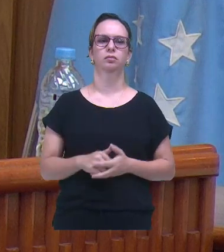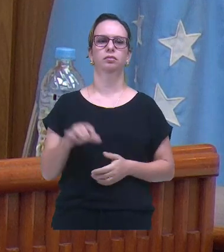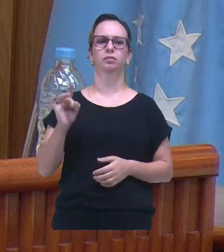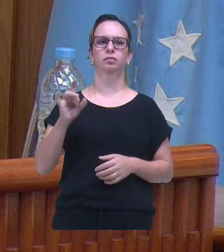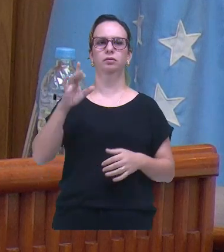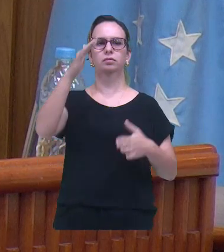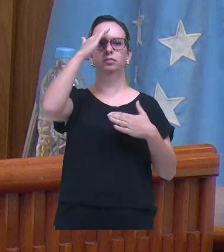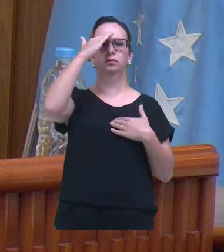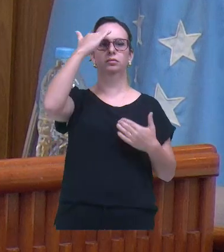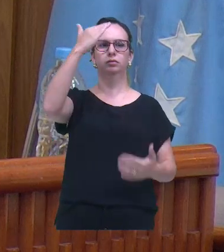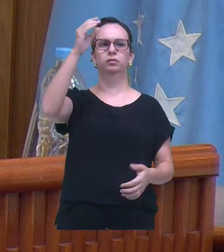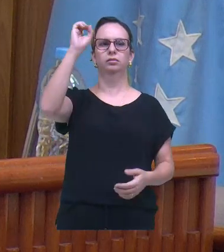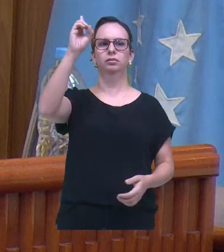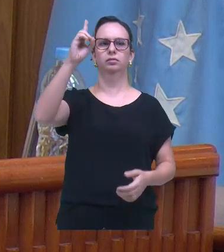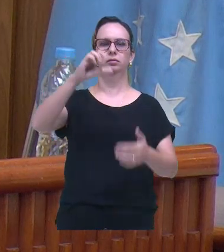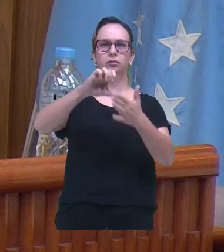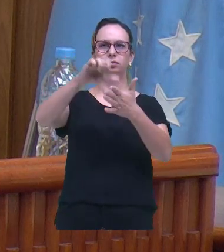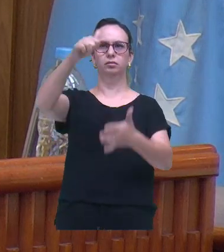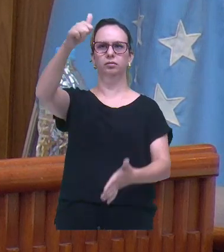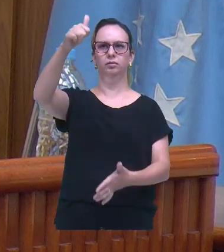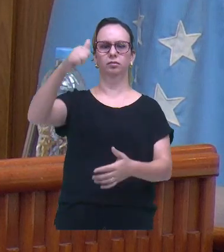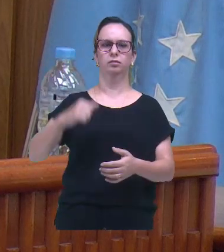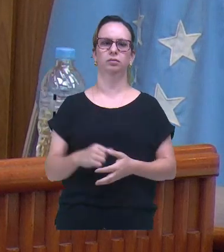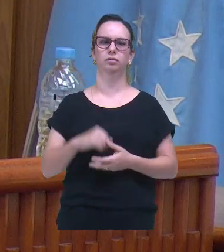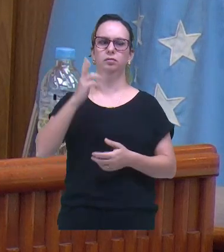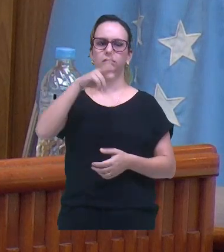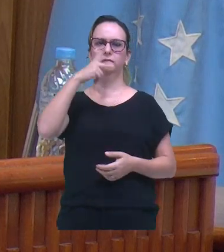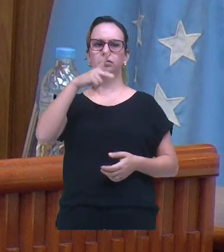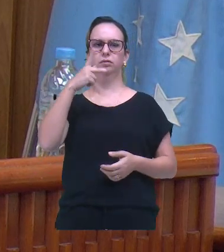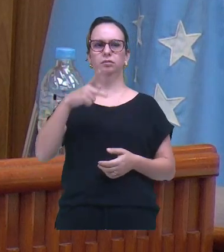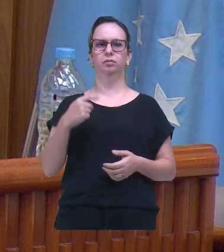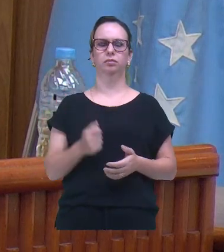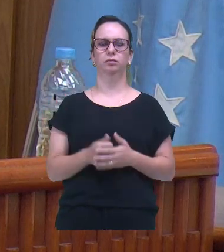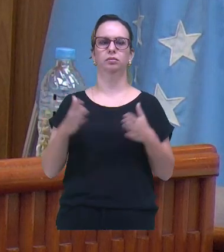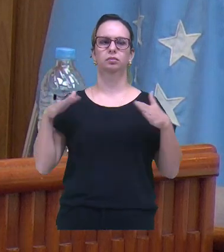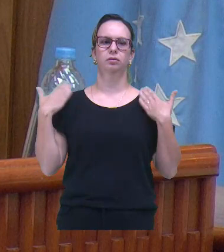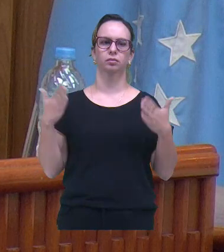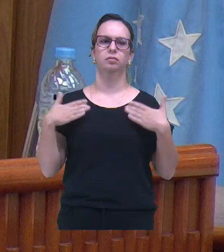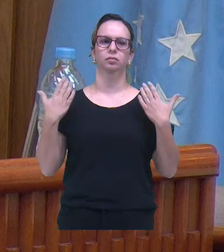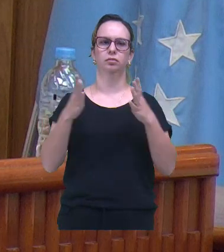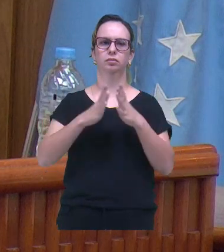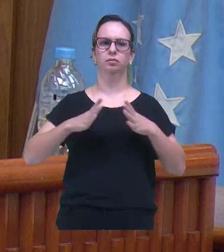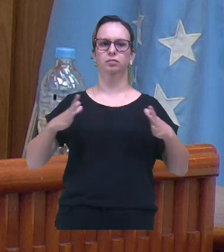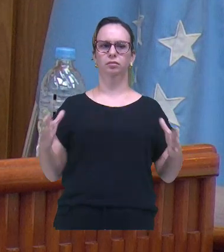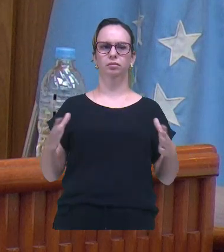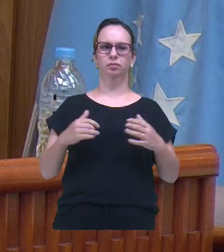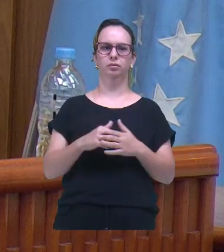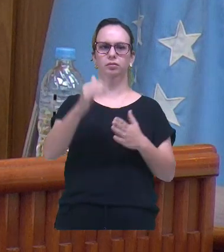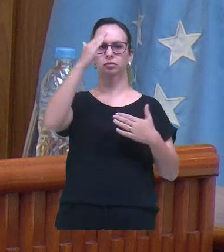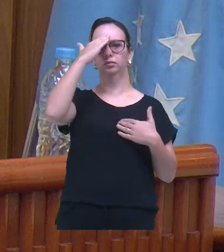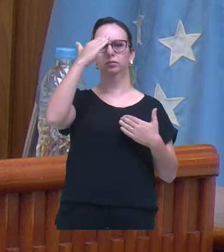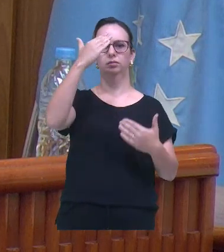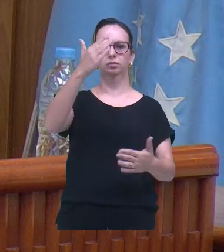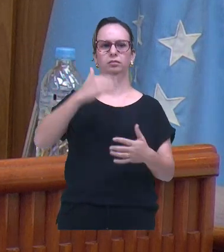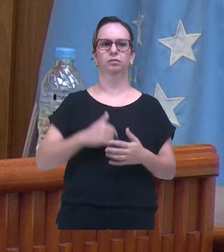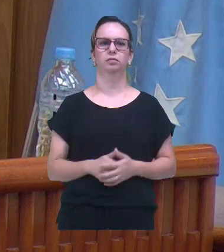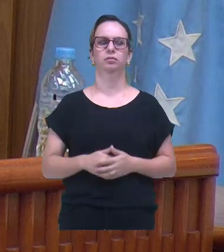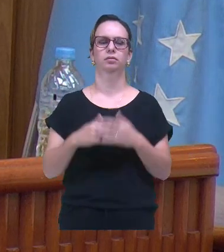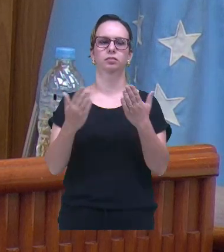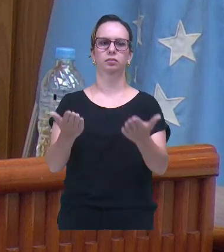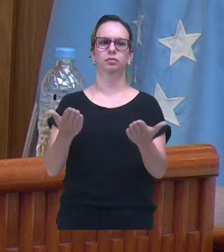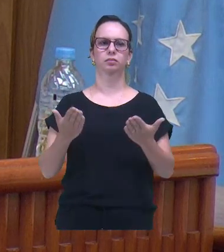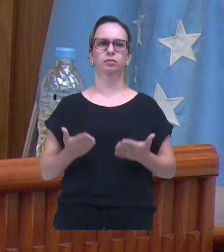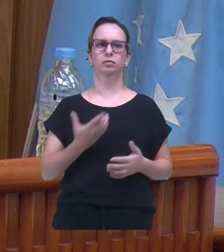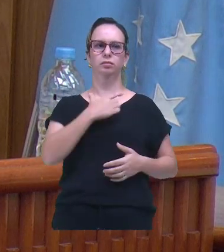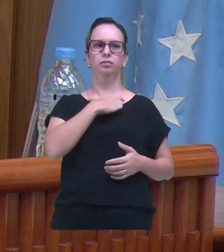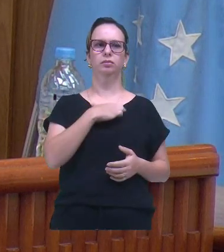a Deus em primeiro lugar e dizer que é uma satisfação imensa a gratidão que recebo à